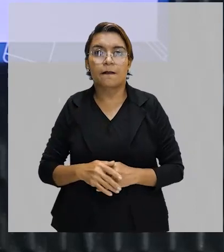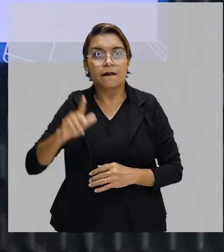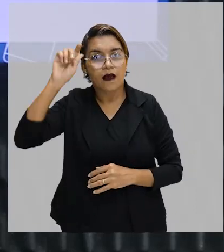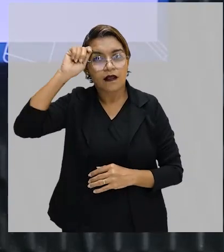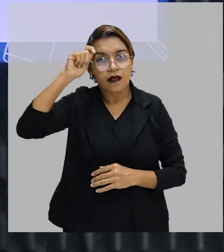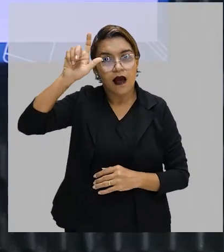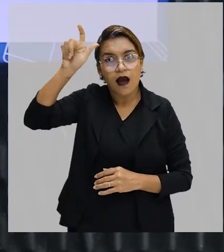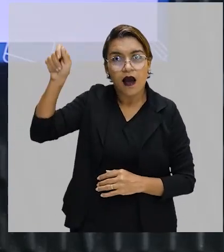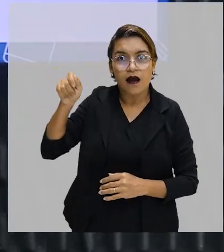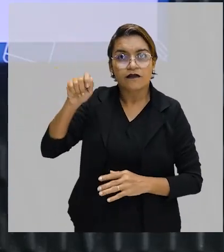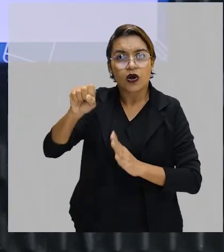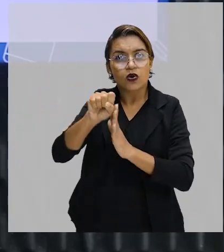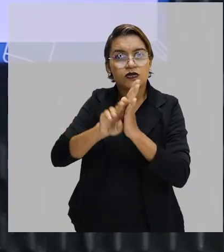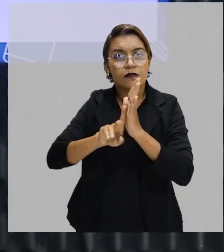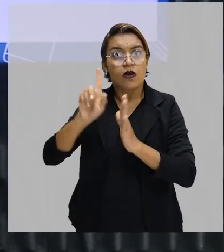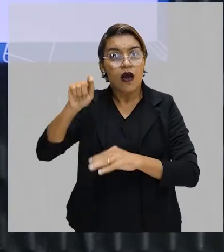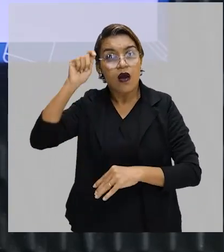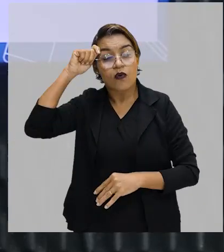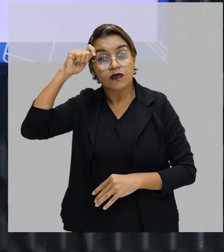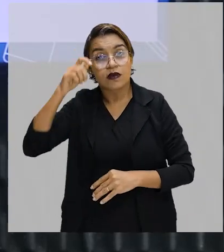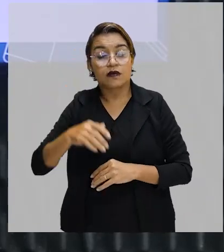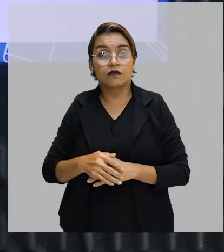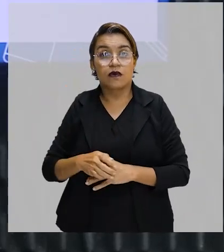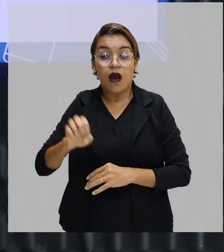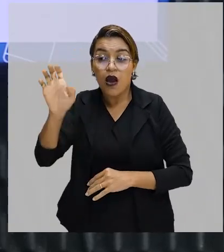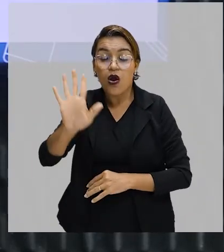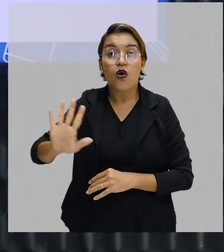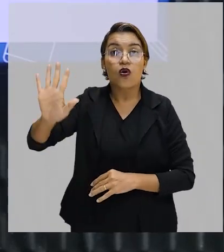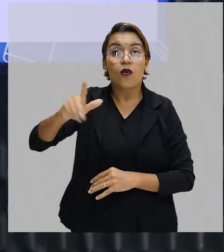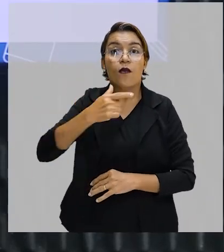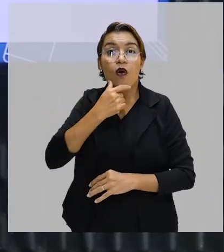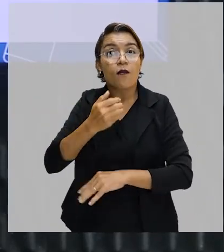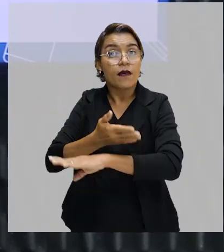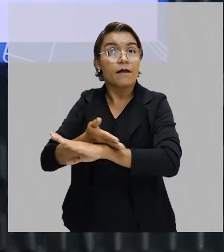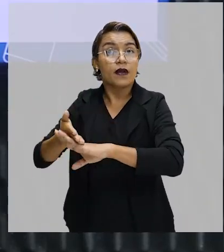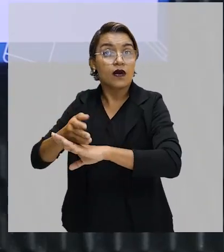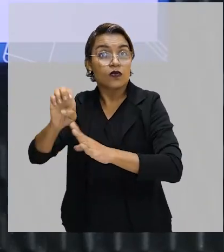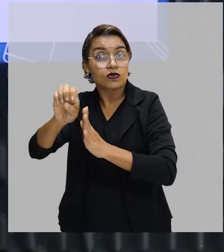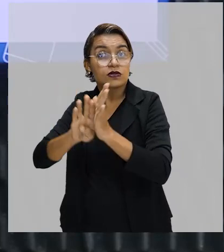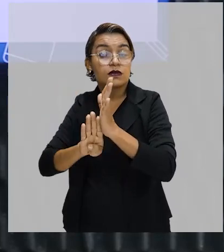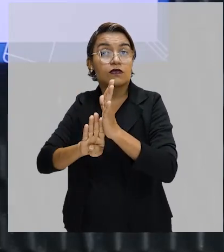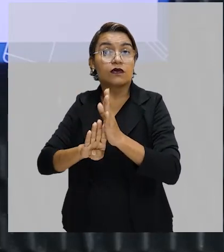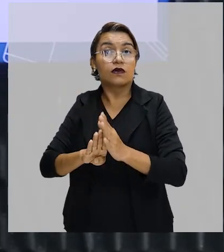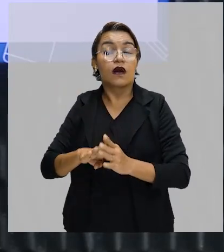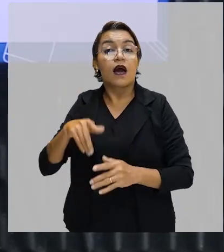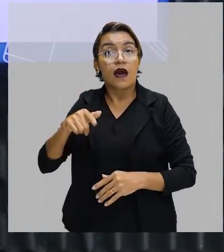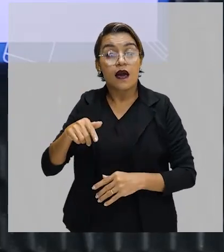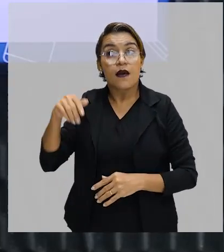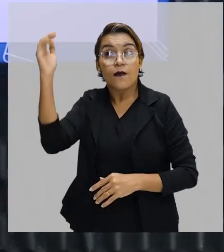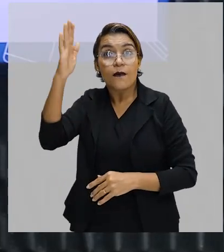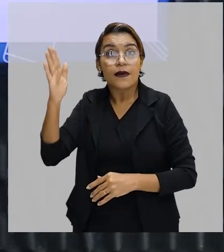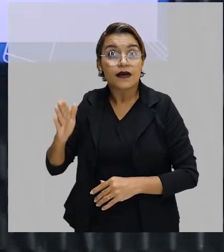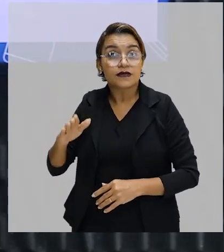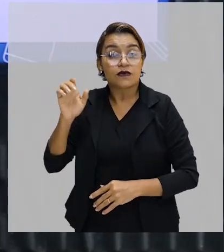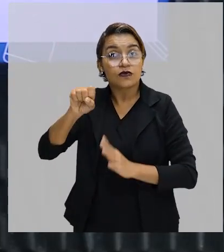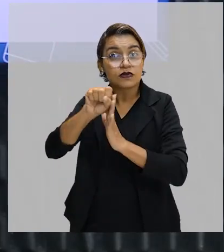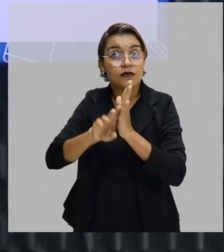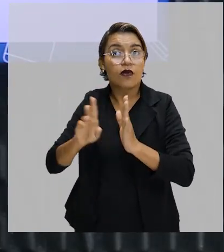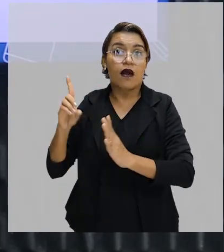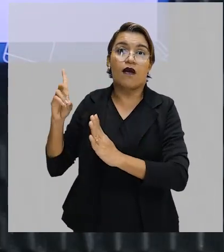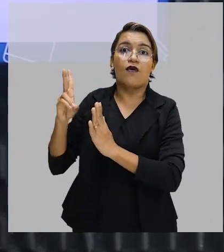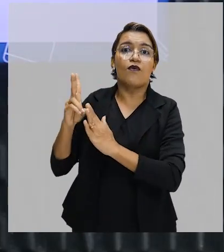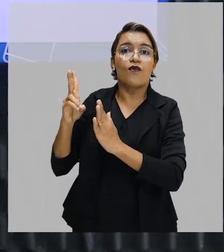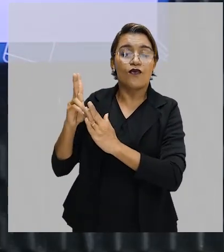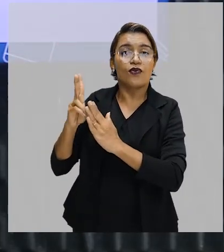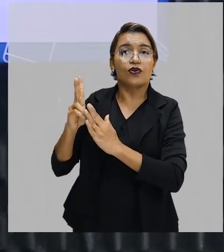da Europa o branco homem branco homem negro o símbolo do Brasil o índio que já havia já